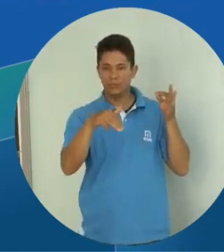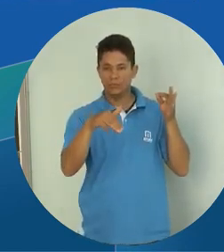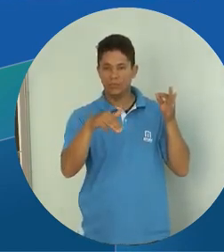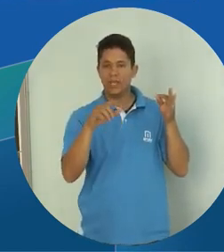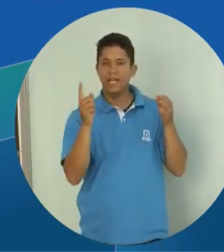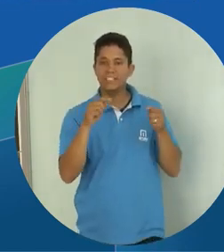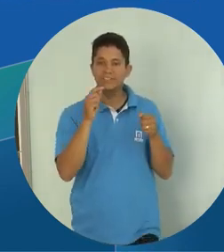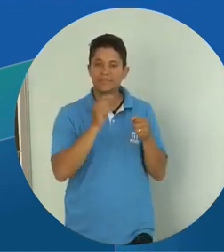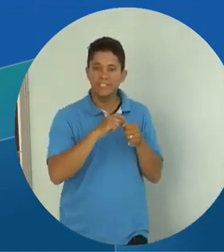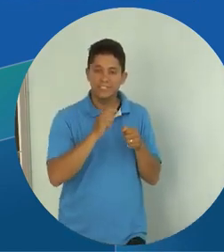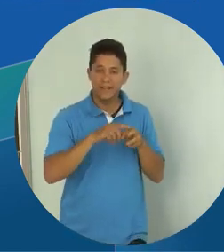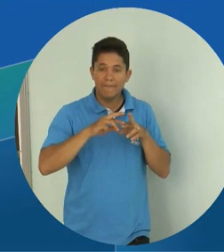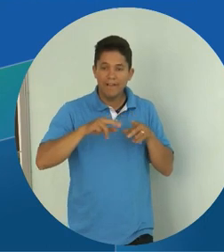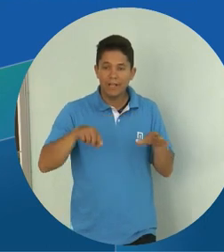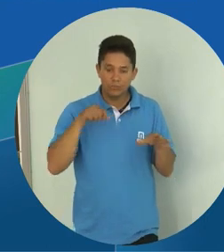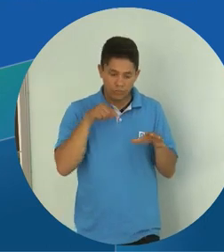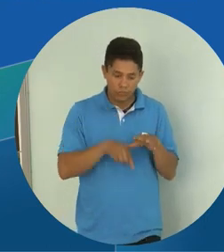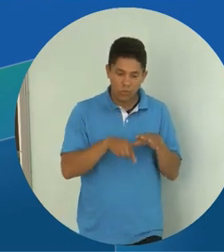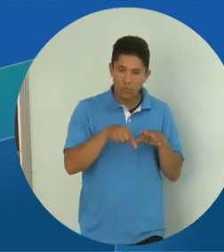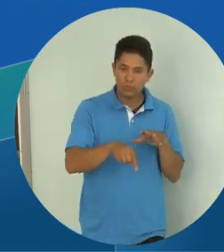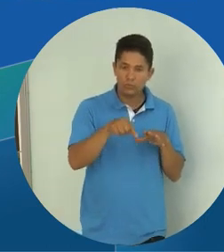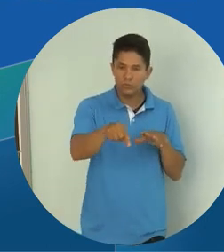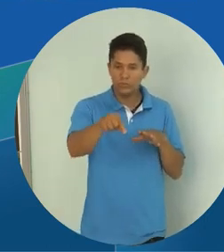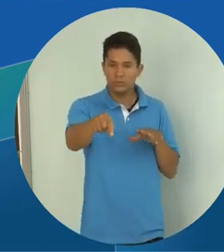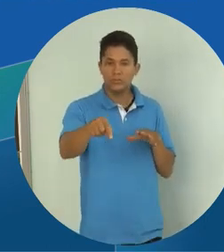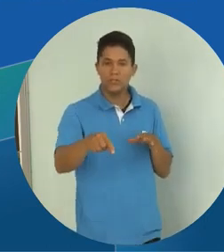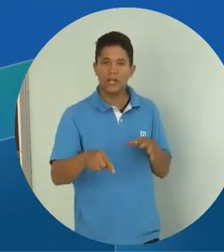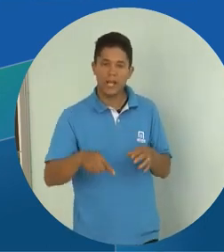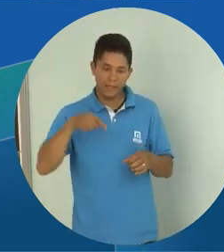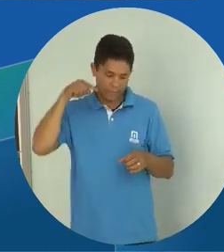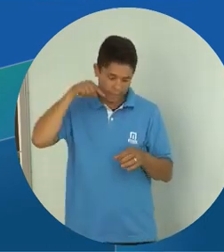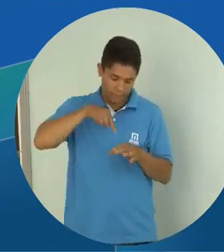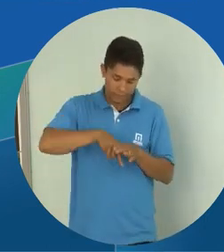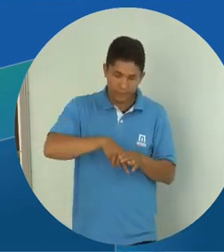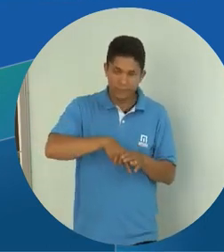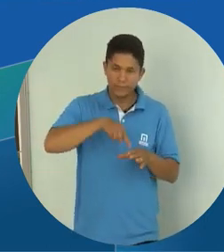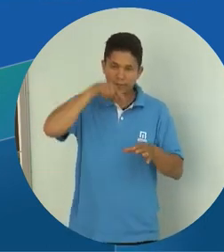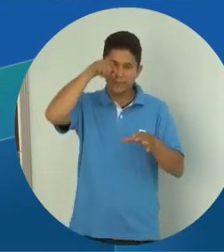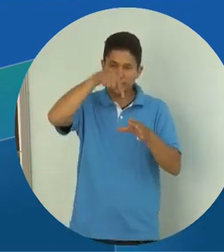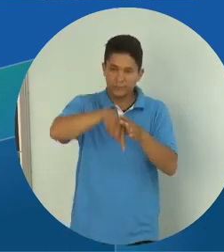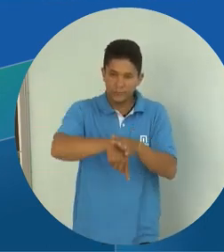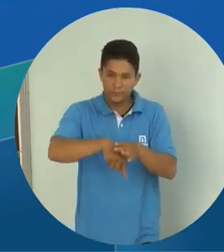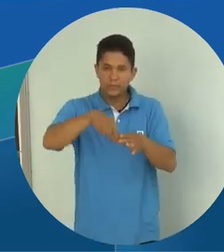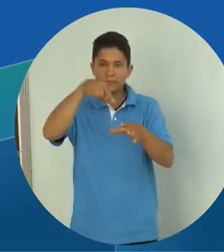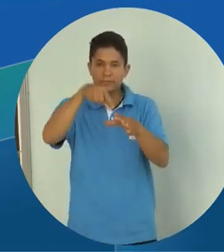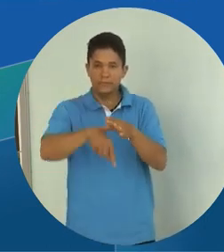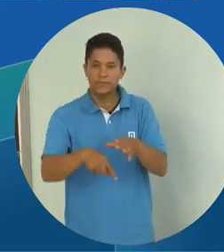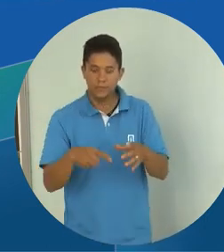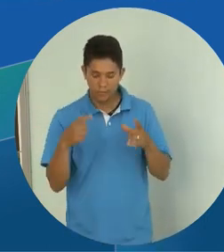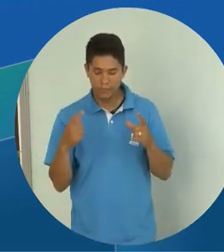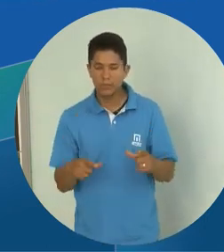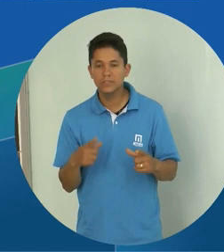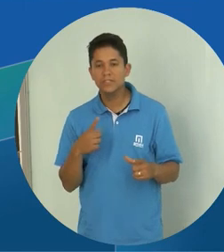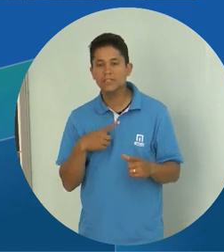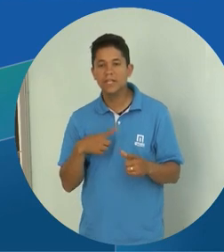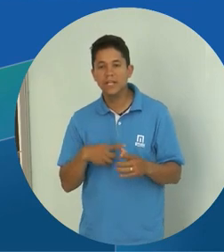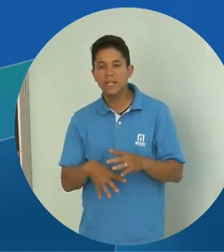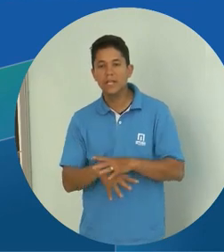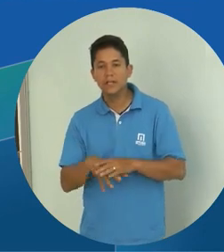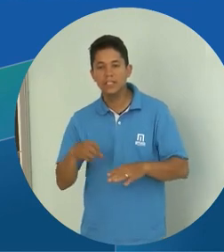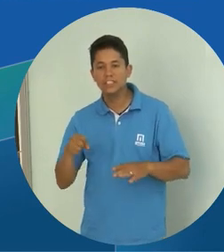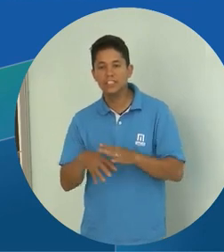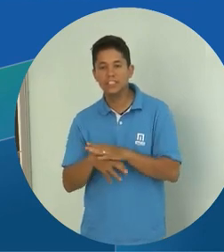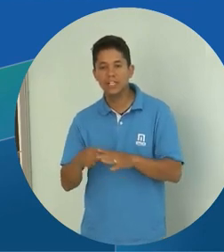a injeção. Enquanto a injeção era feita, nesses postos de captação, haviam bombas retirando a água, porque